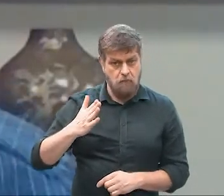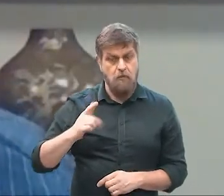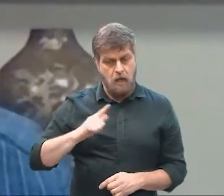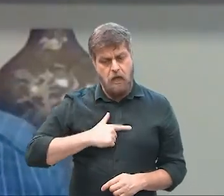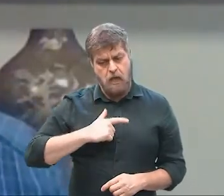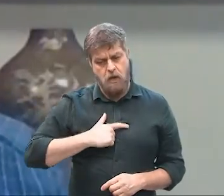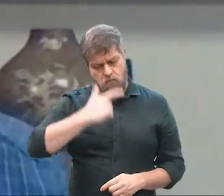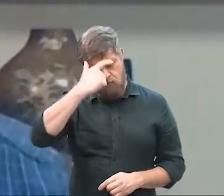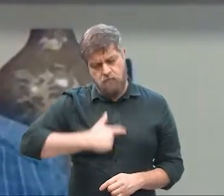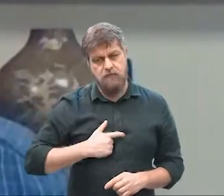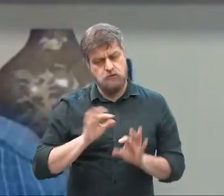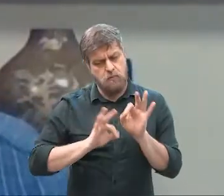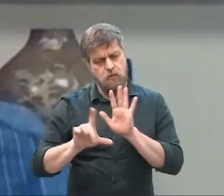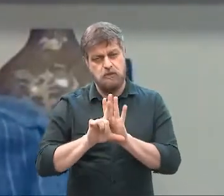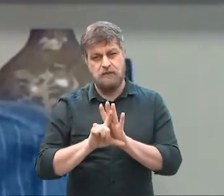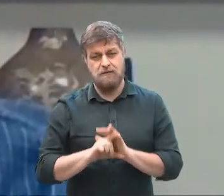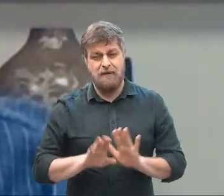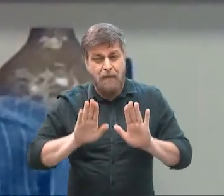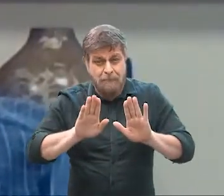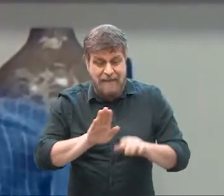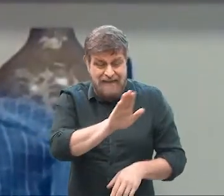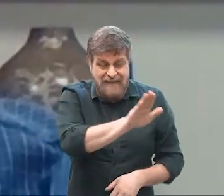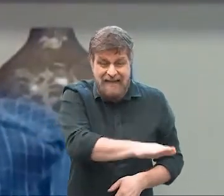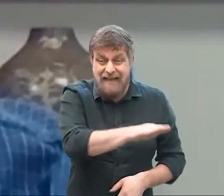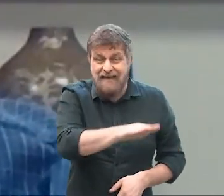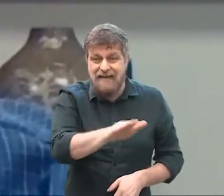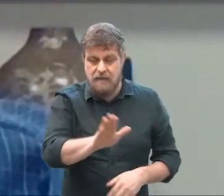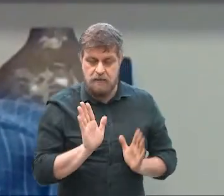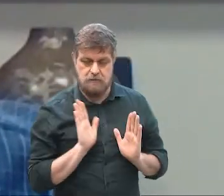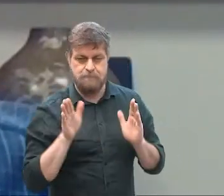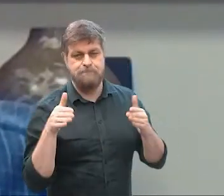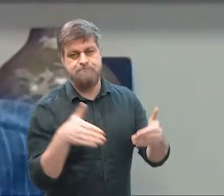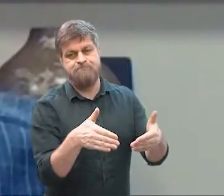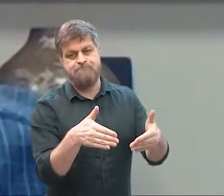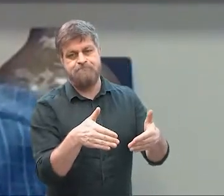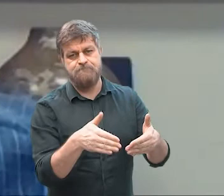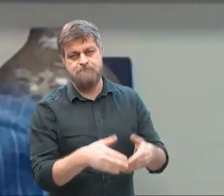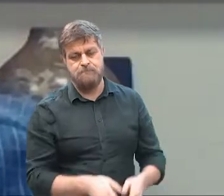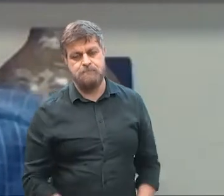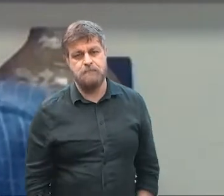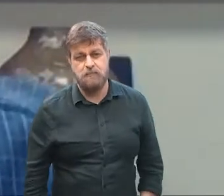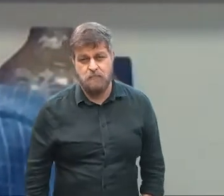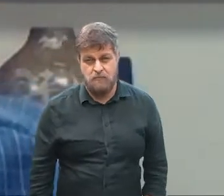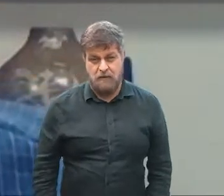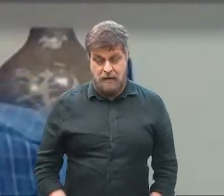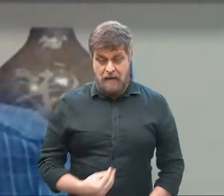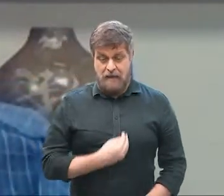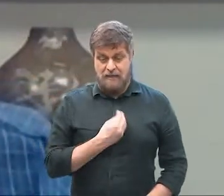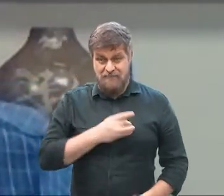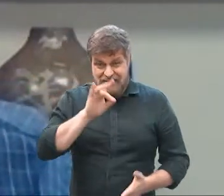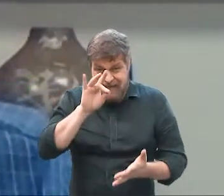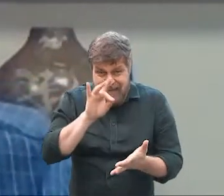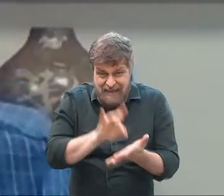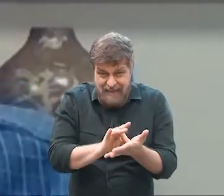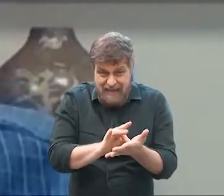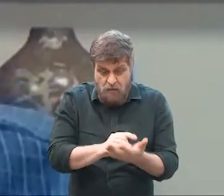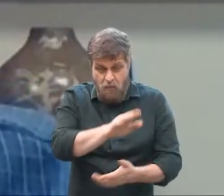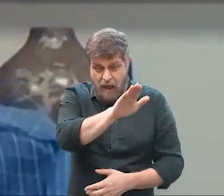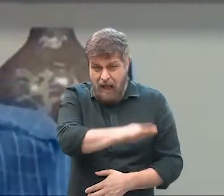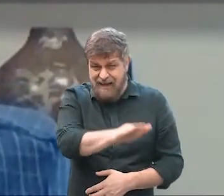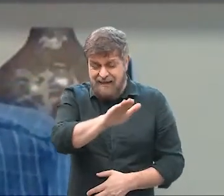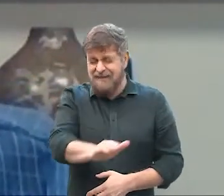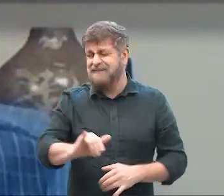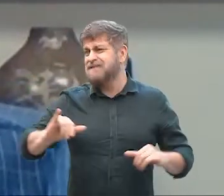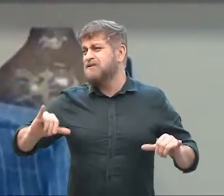menor, nós temos obrigação de tratar o menor de forma diferenciada. E nós sabemos que, na vida real, o menor